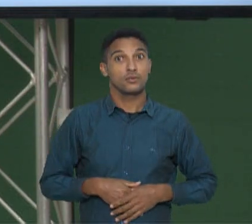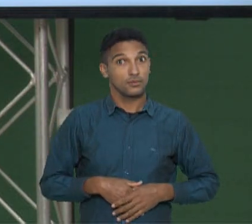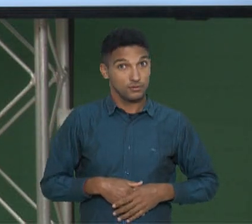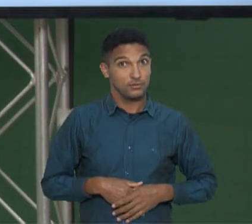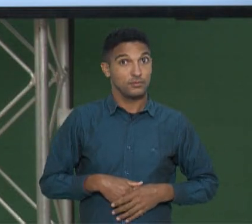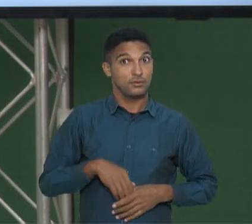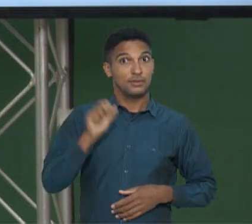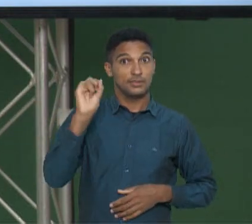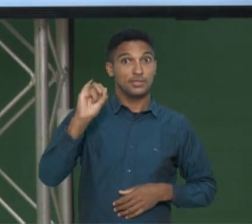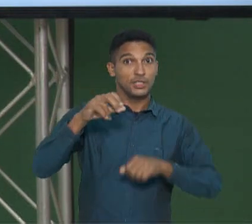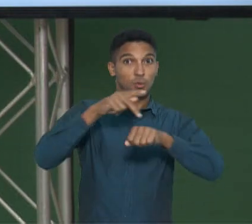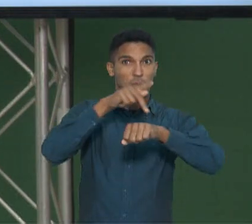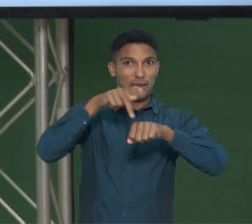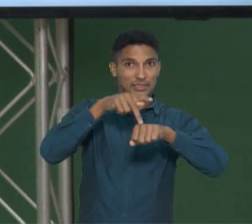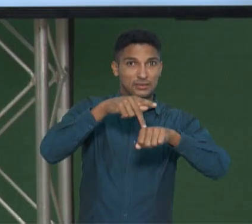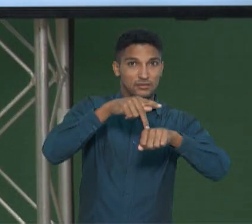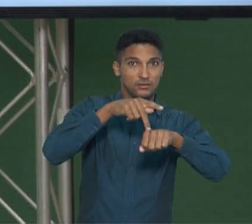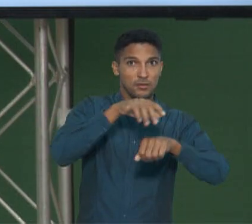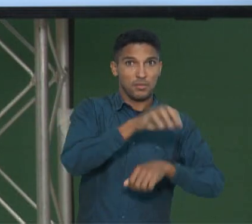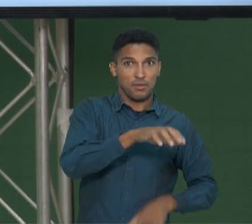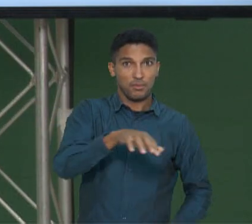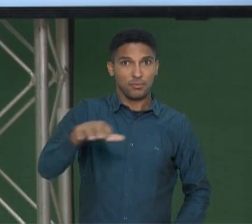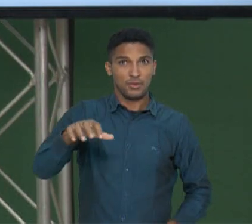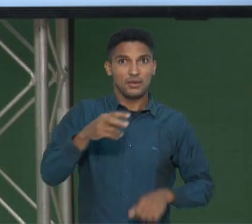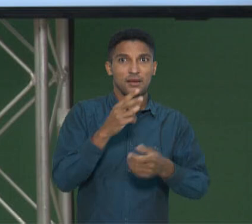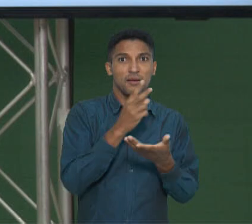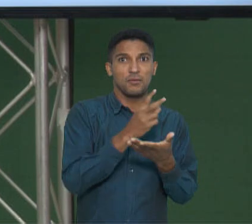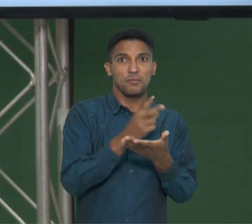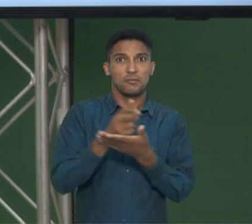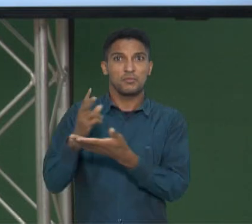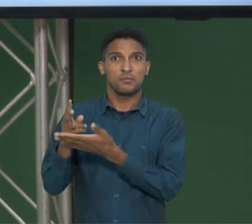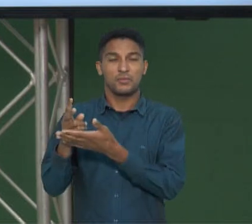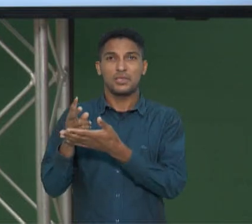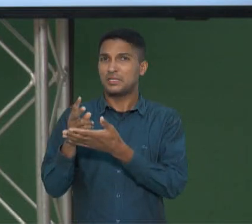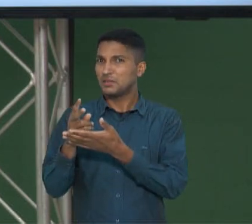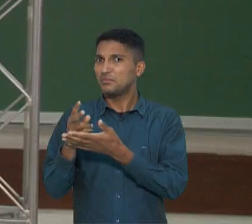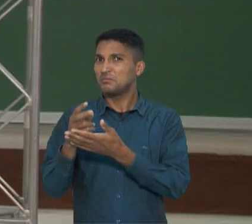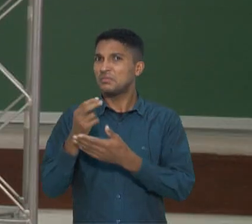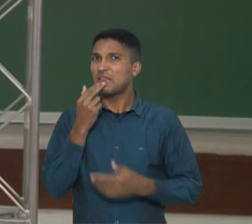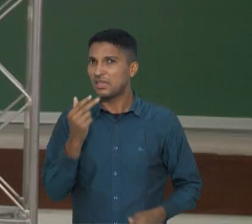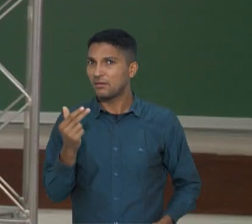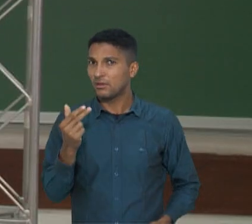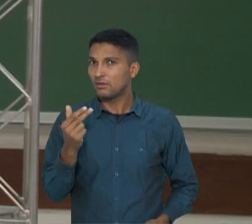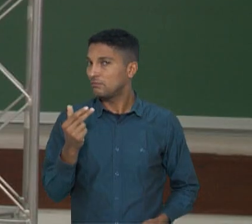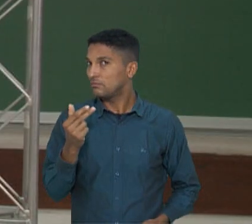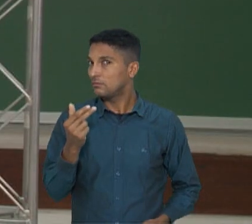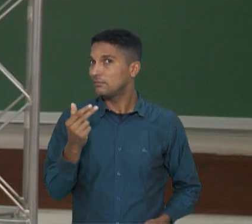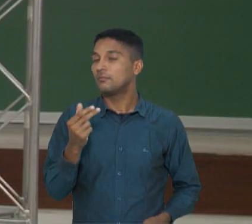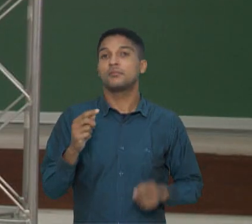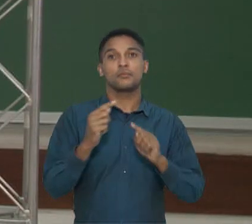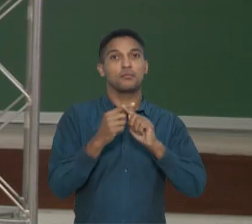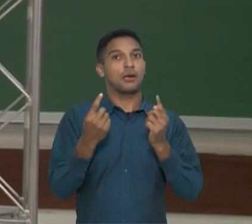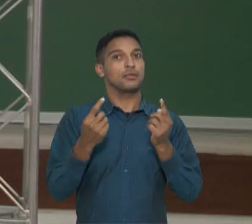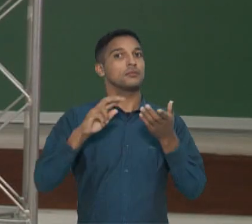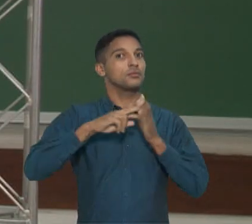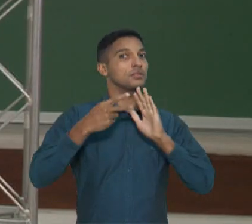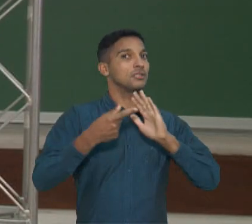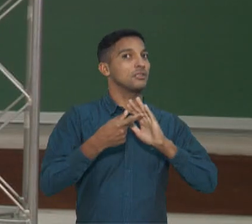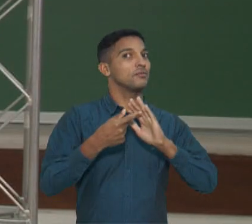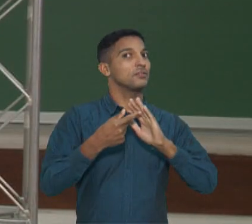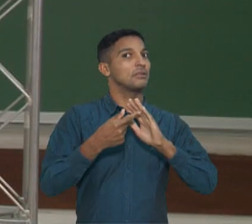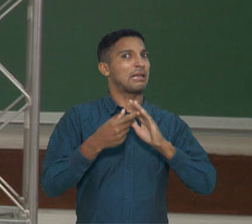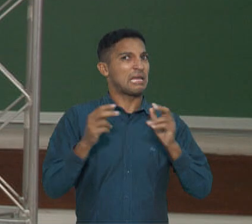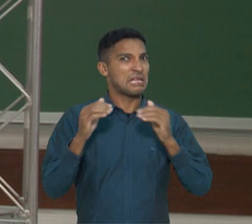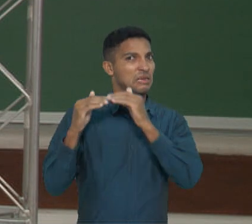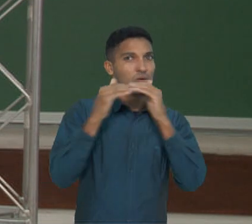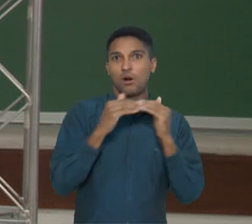se habla o mesmo idioma, não significa que sejam iguais. É aquilo que eu estava explicando para vocês. Língua espanhola é